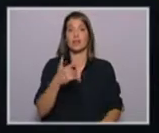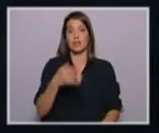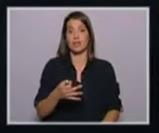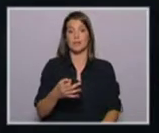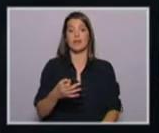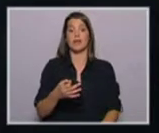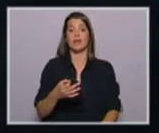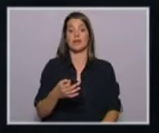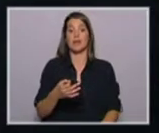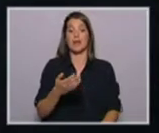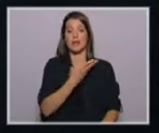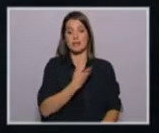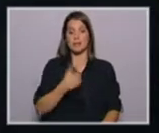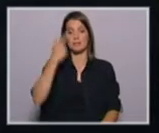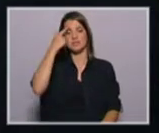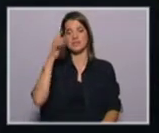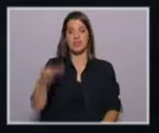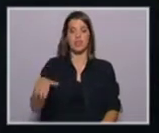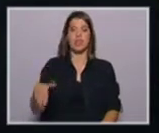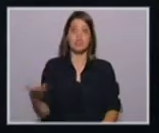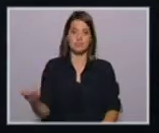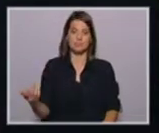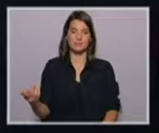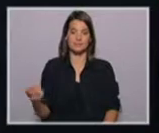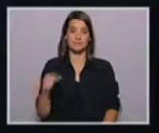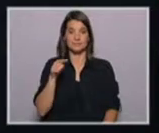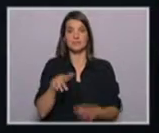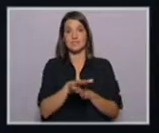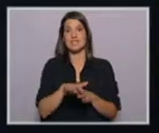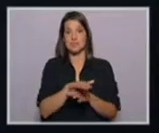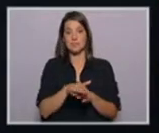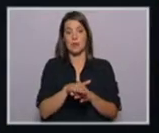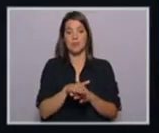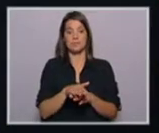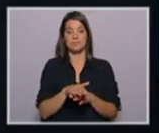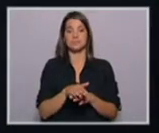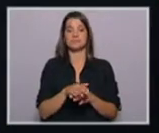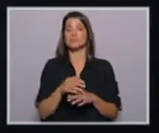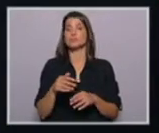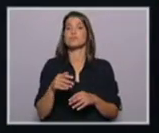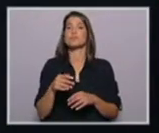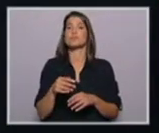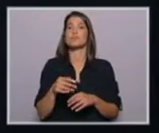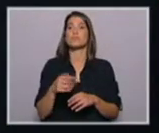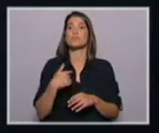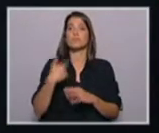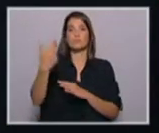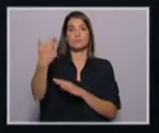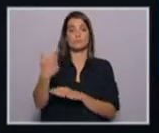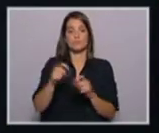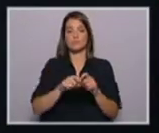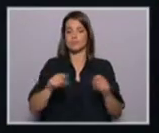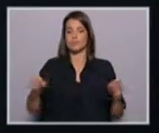altura minimizou totalmente o acontecimento, eu não fui filmado a fazer a transmissão, não